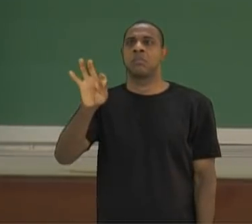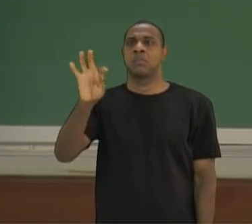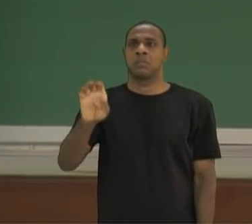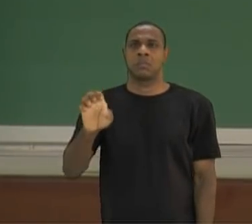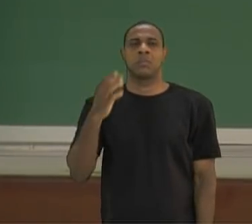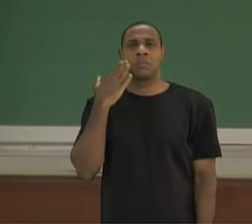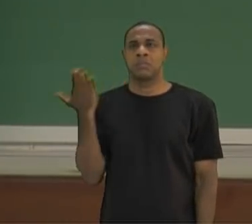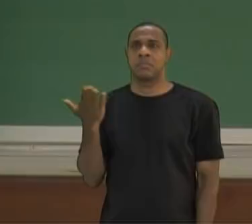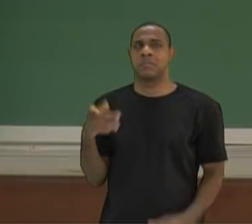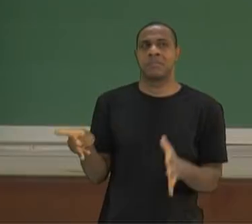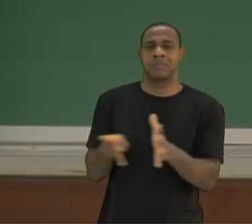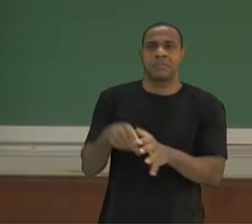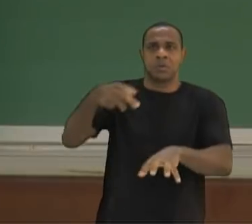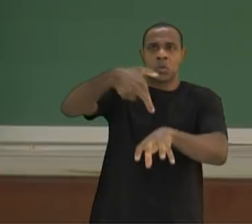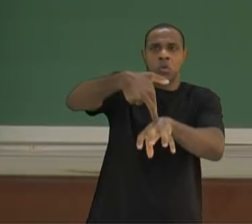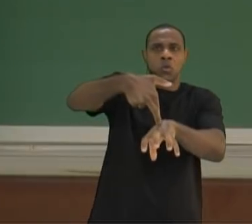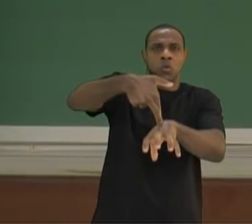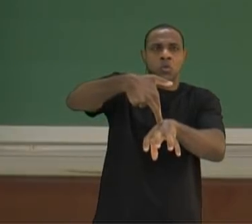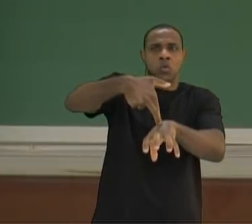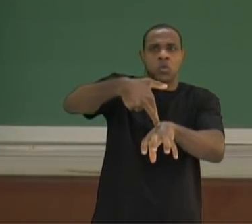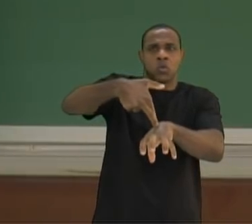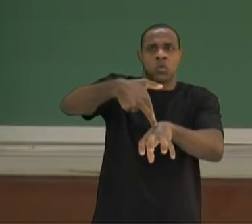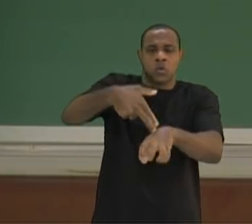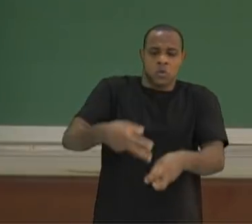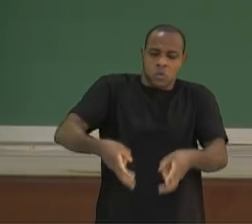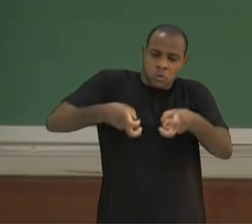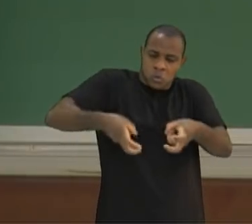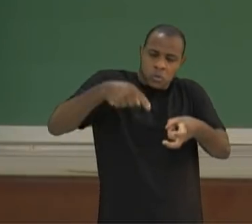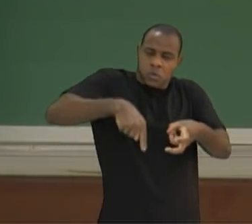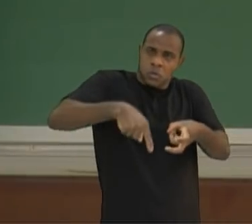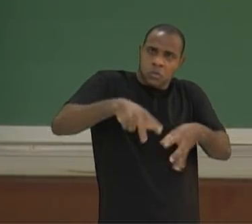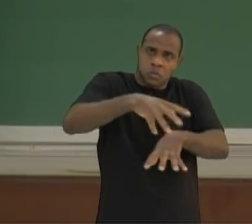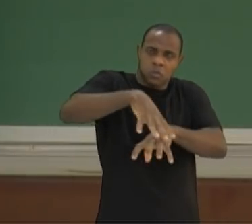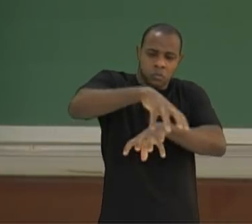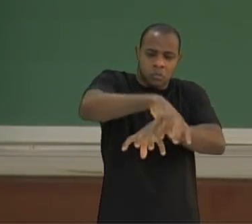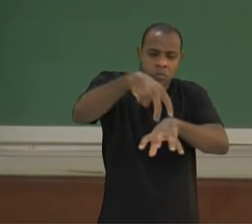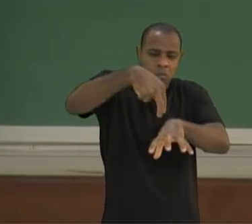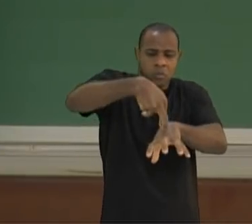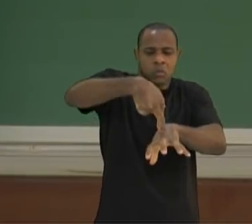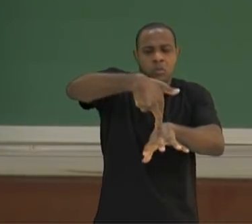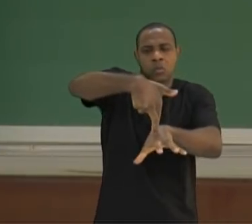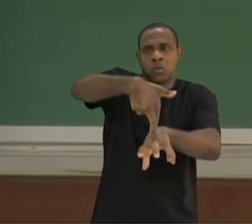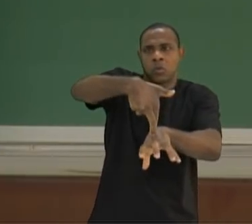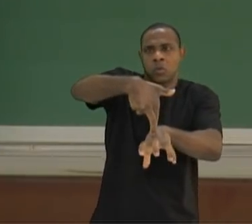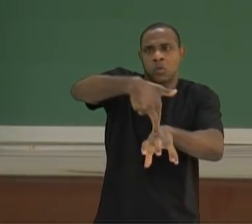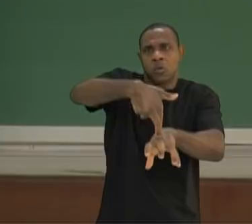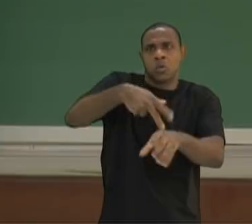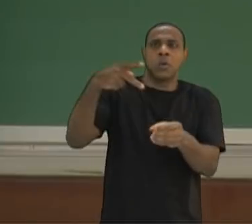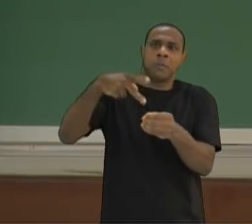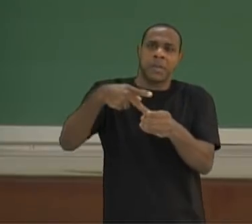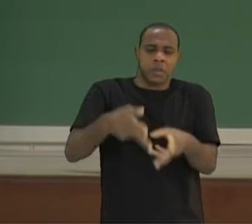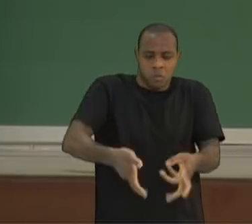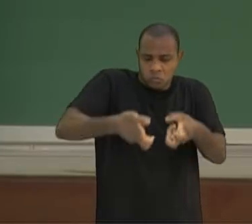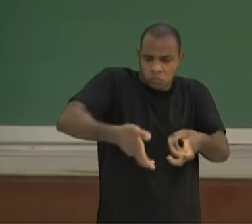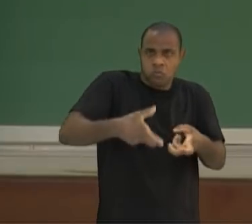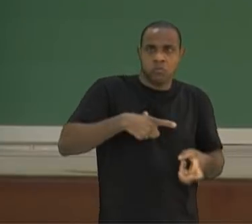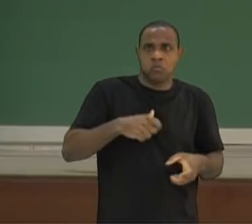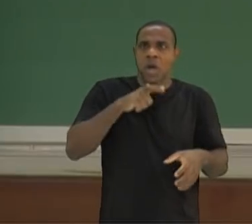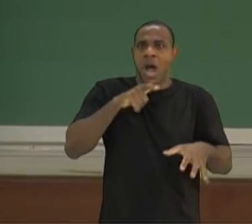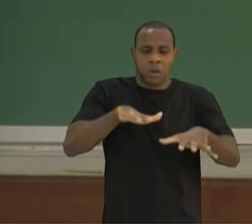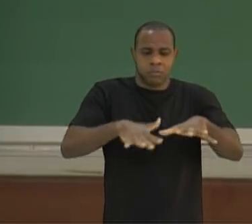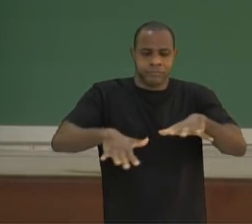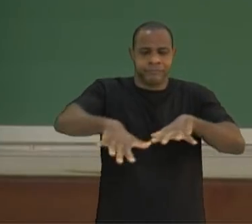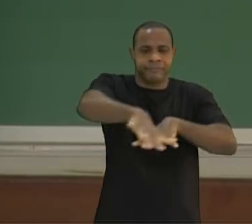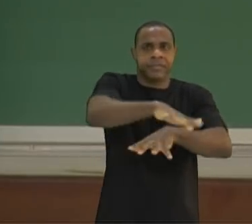maior produtor nacional, porque as maiores áreas de exploração estão ali também. Olha só quanto é importante nesse sentido,